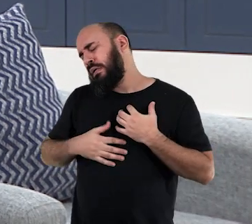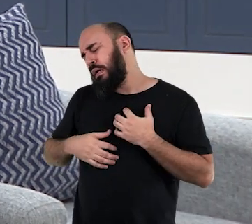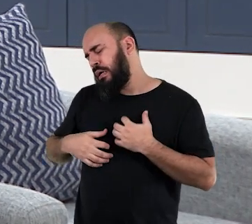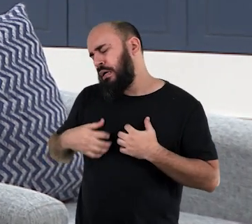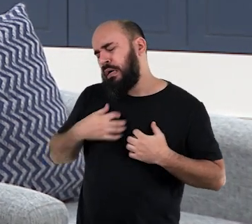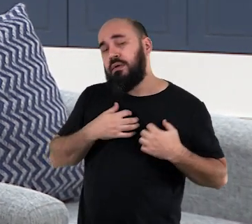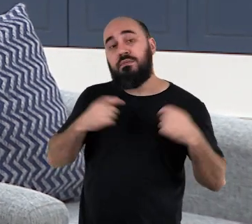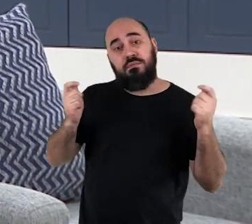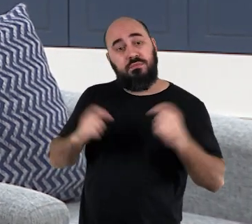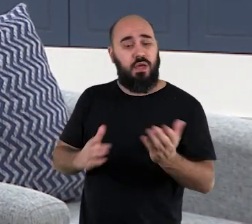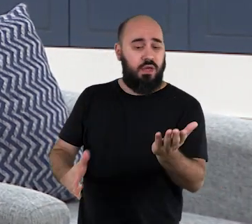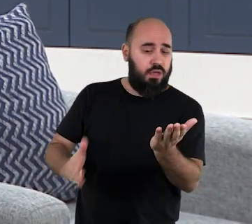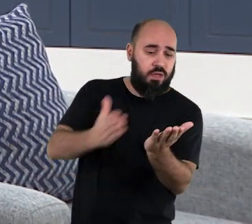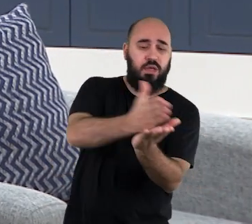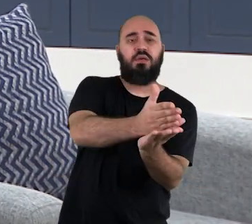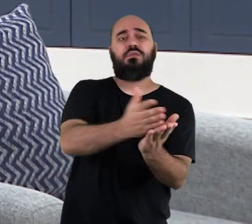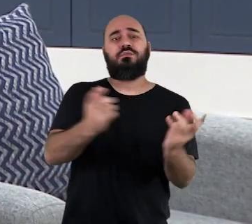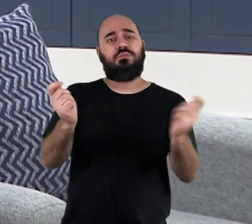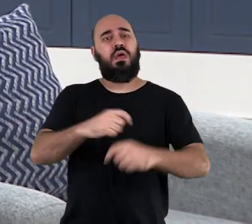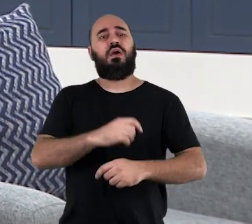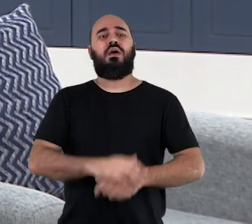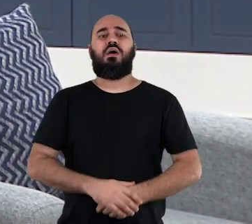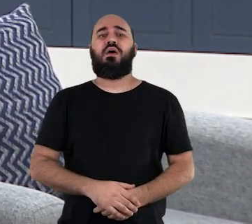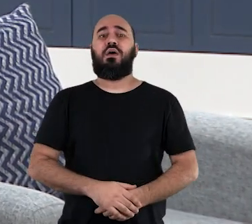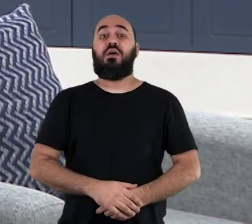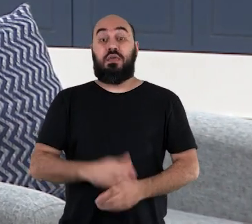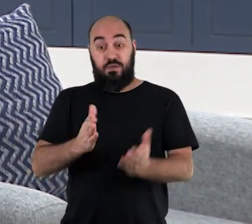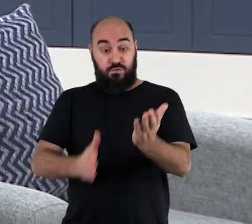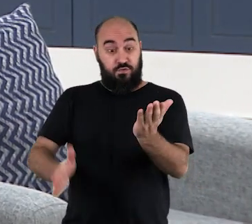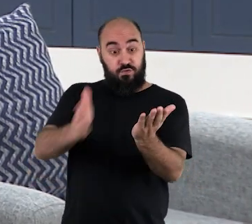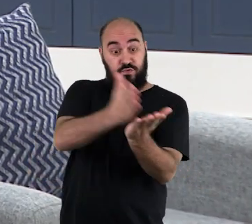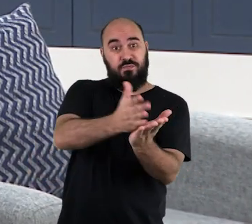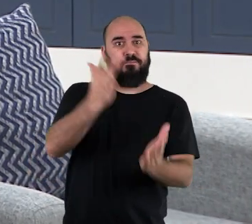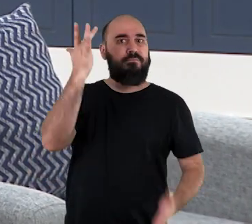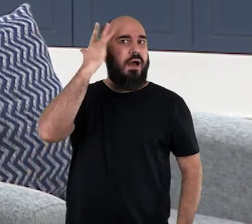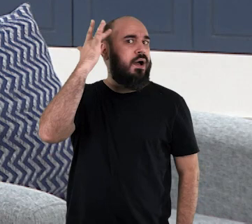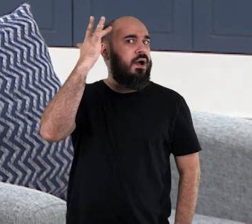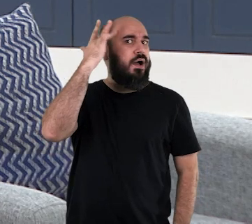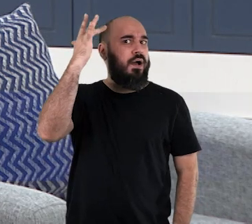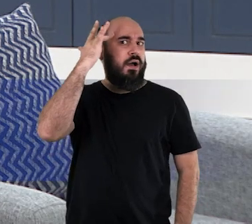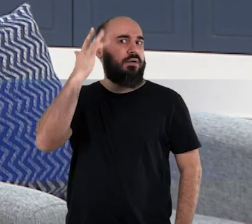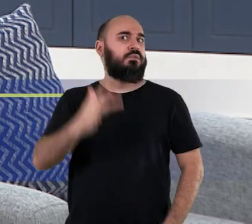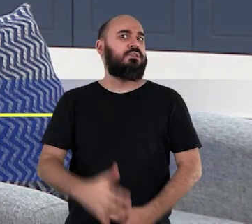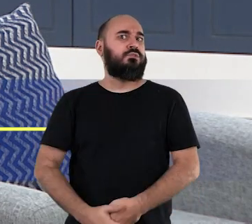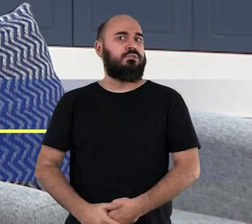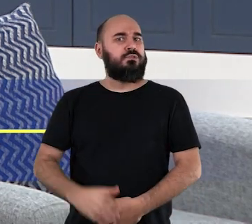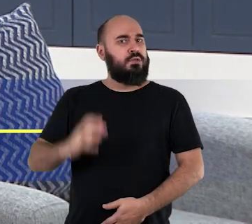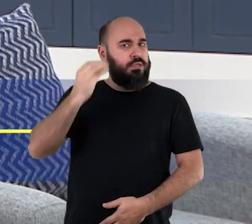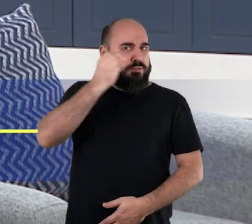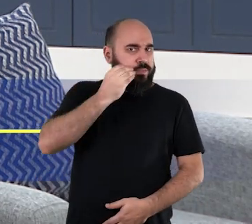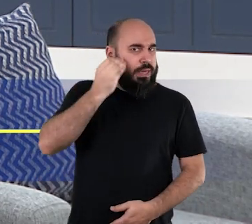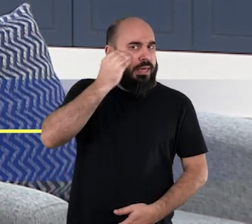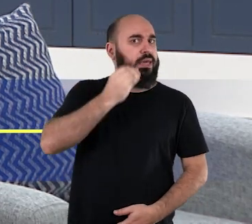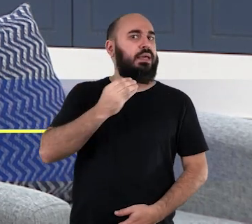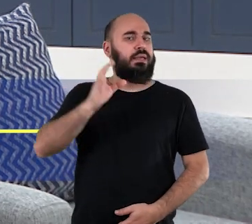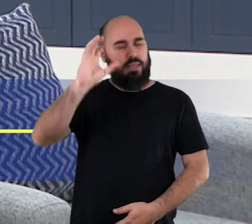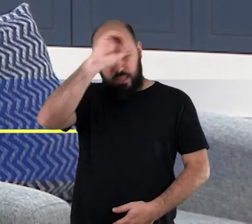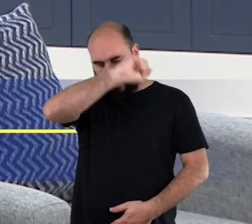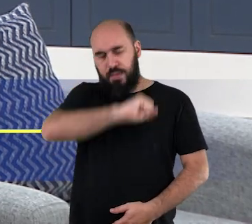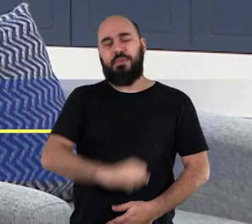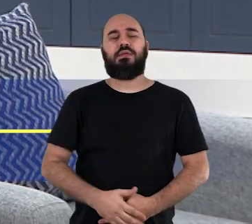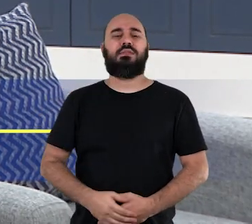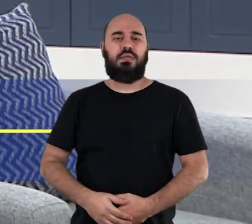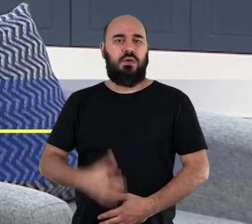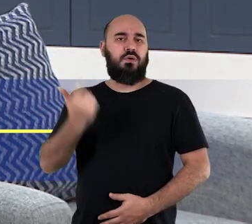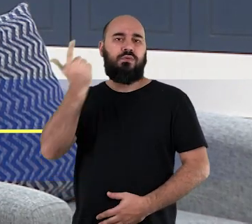pode voltar. E agora você volta mais maduro para ser ainda mais eficiente e mais vitorioso no caminho do Senhor.